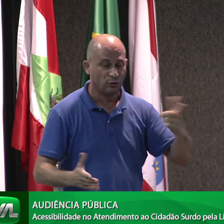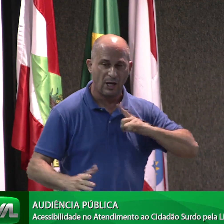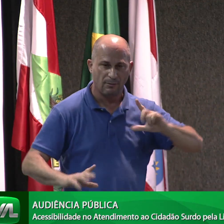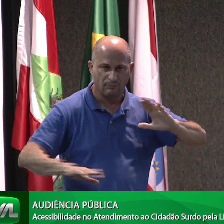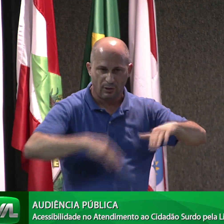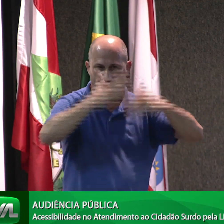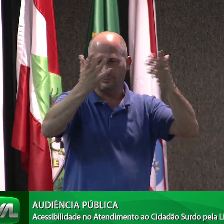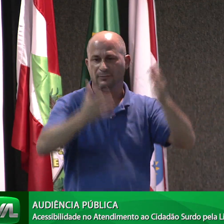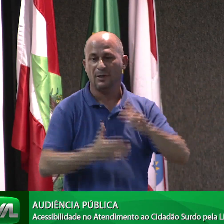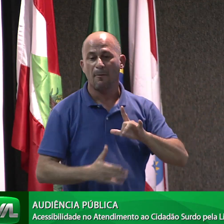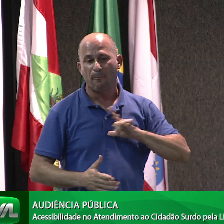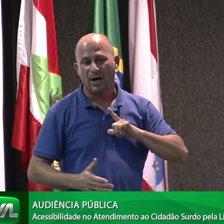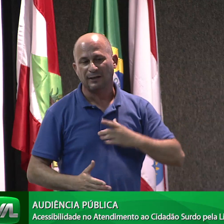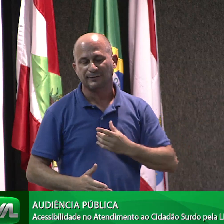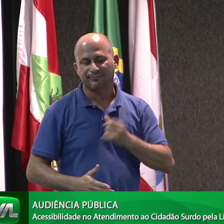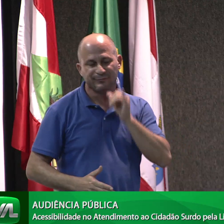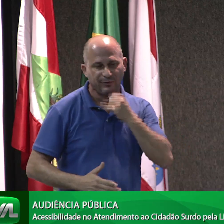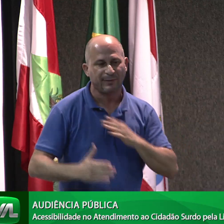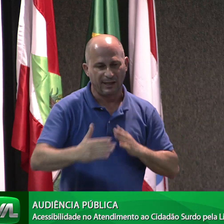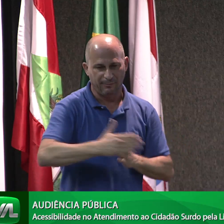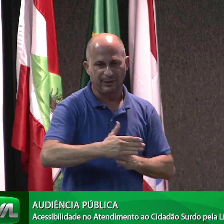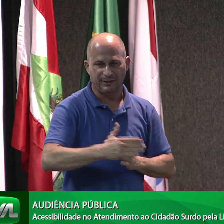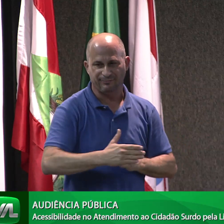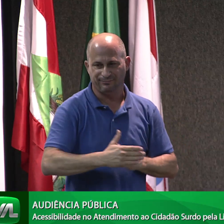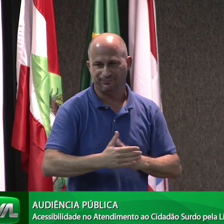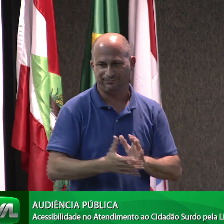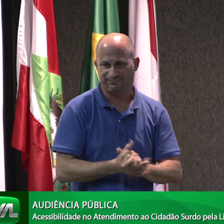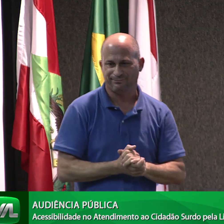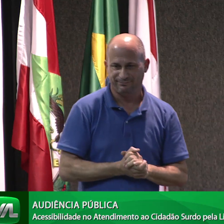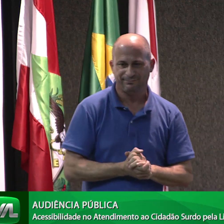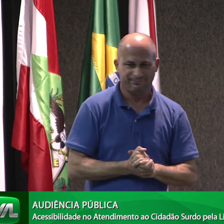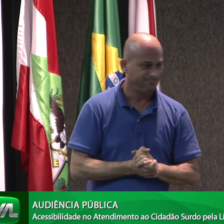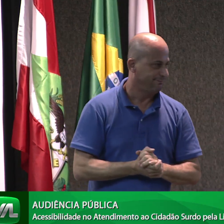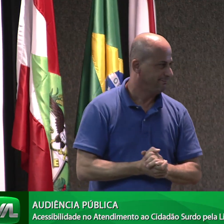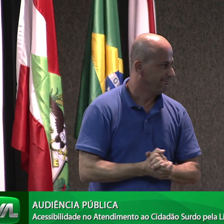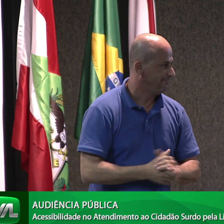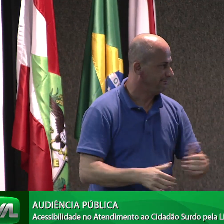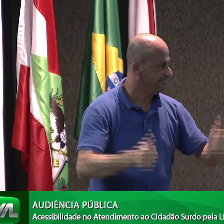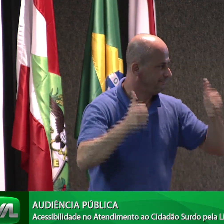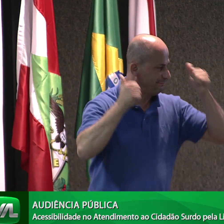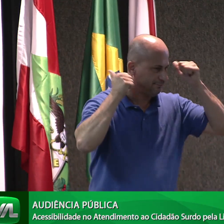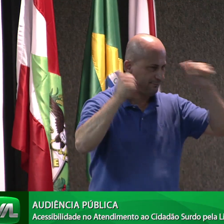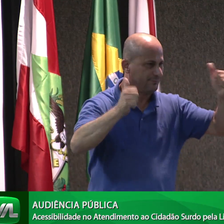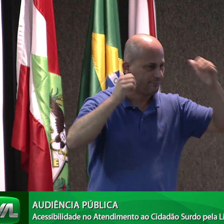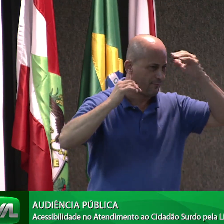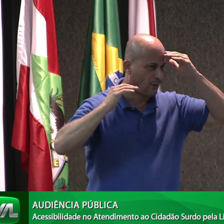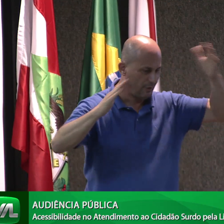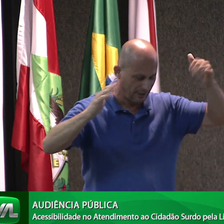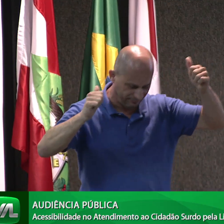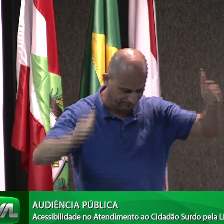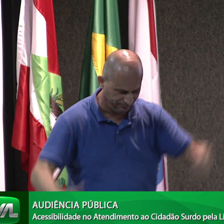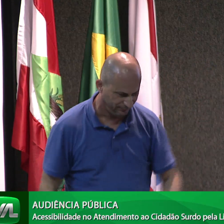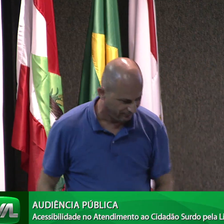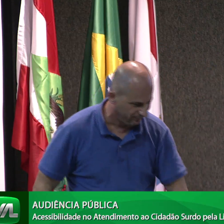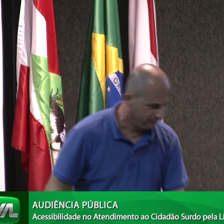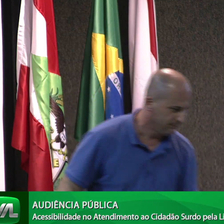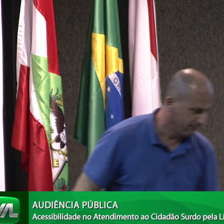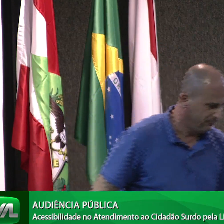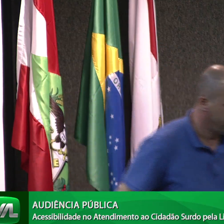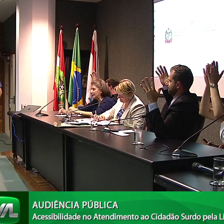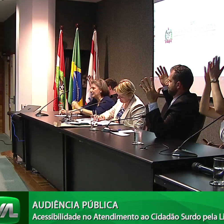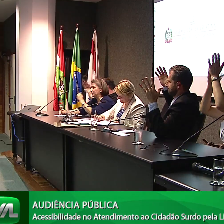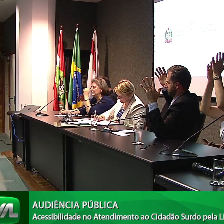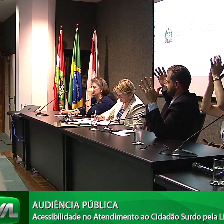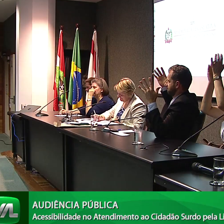exemplo, os professores aqui presentes que conseguiram tudo que nós construímos até agora e vencer essas limitações. Valeu.